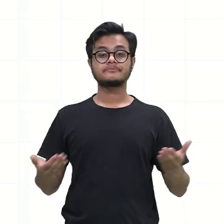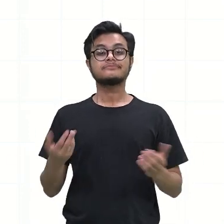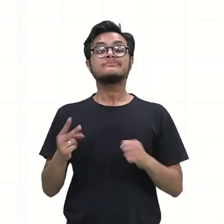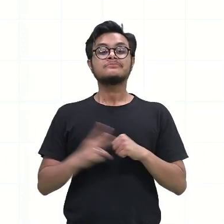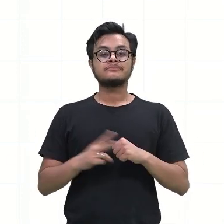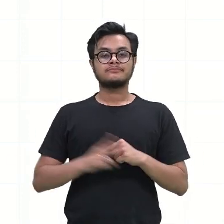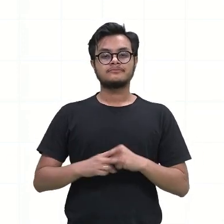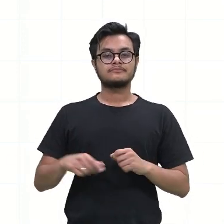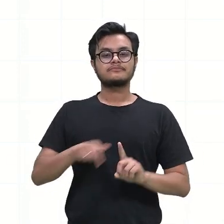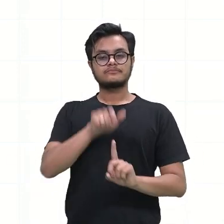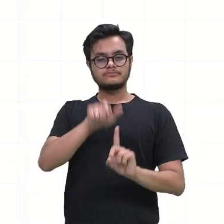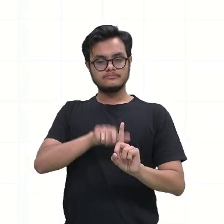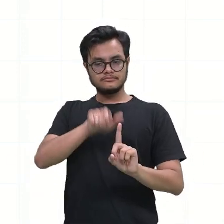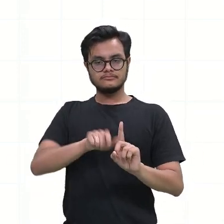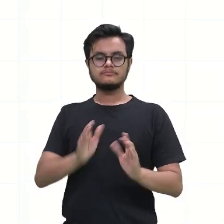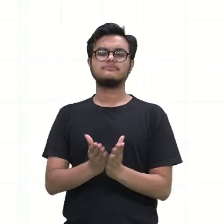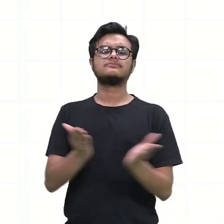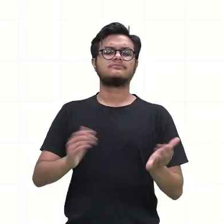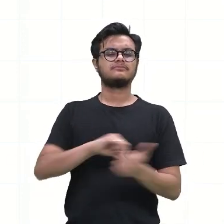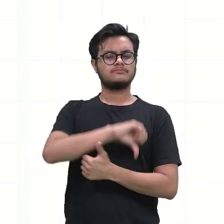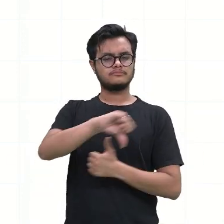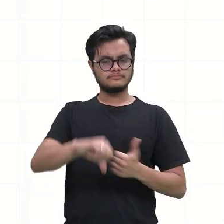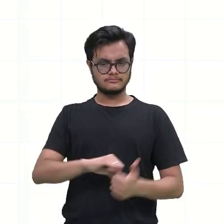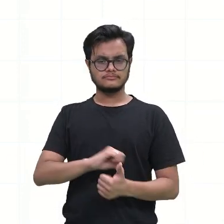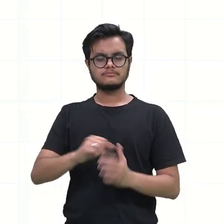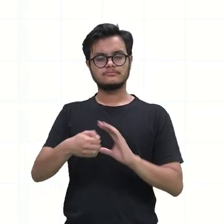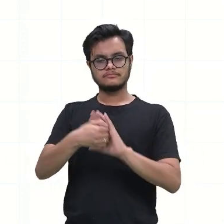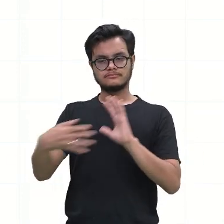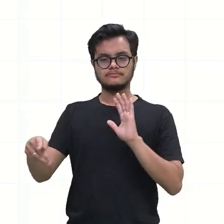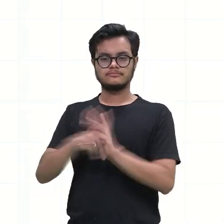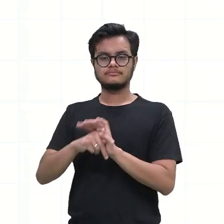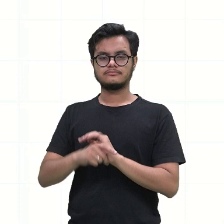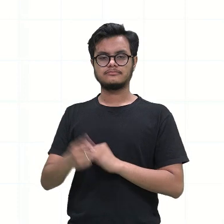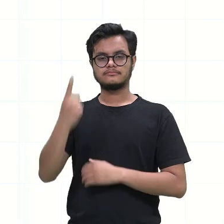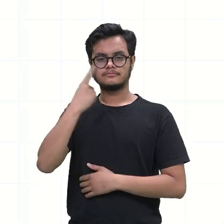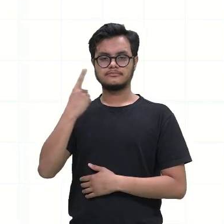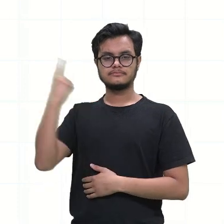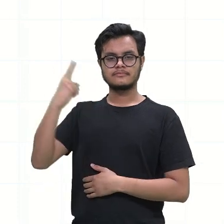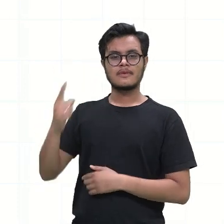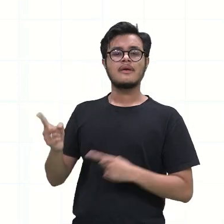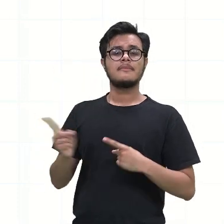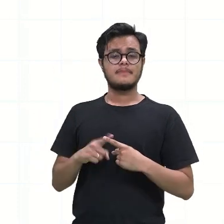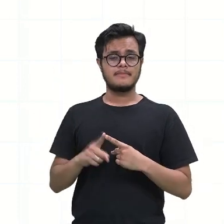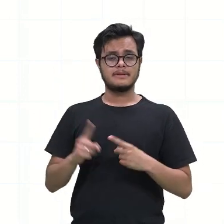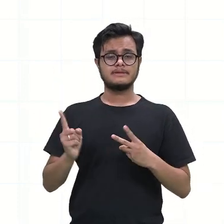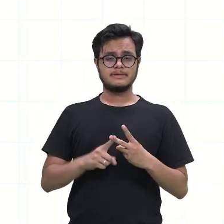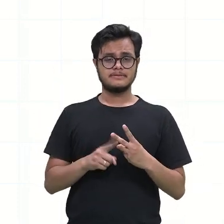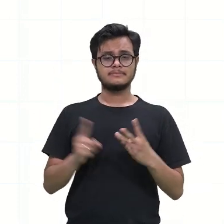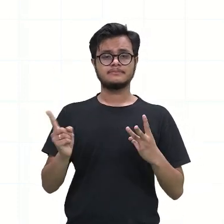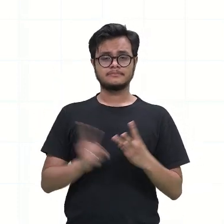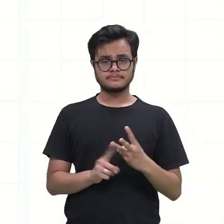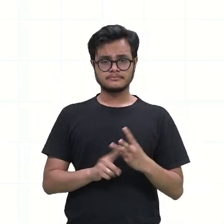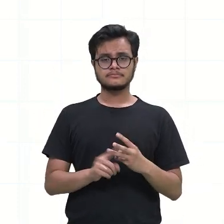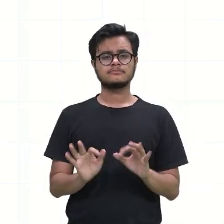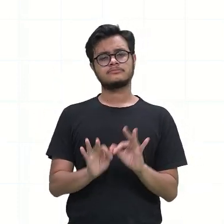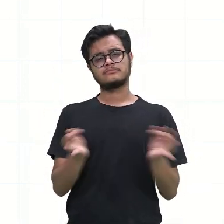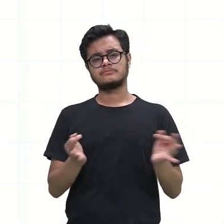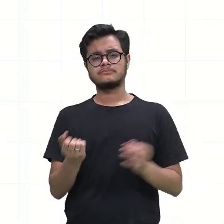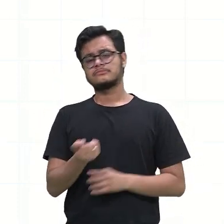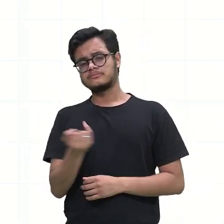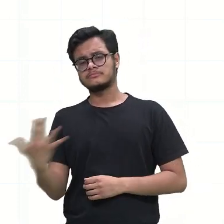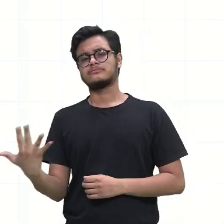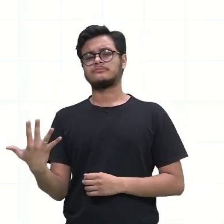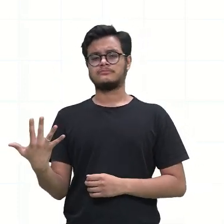também as pessoas que vão flexionar, ou seja, vão mudar também. Olha só, a forma do verbo. Temos aí a